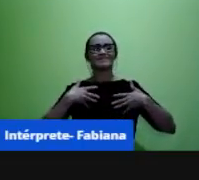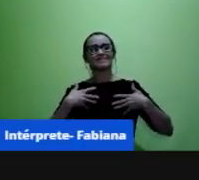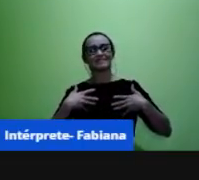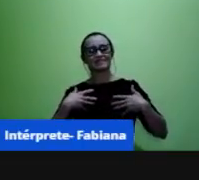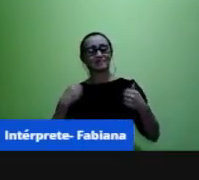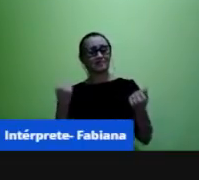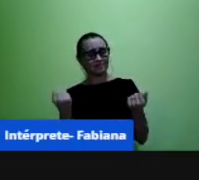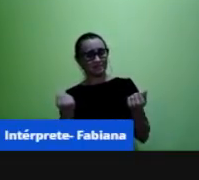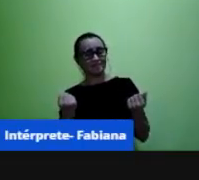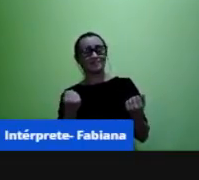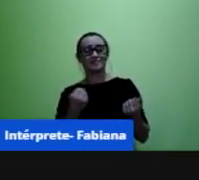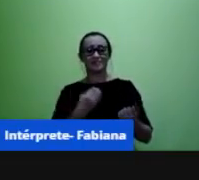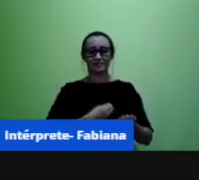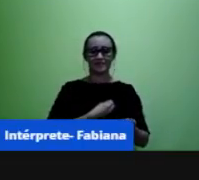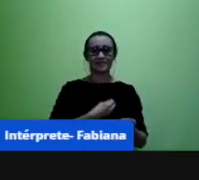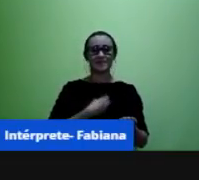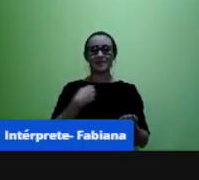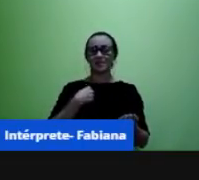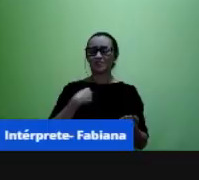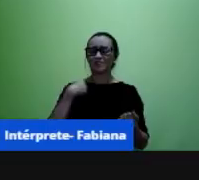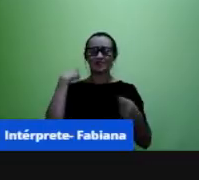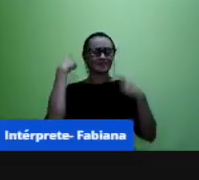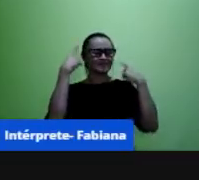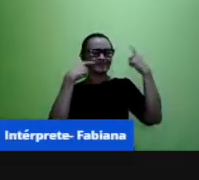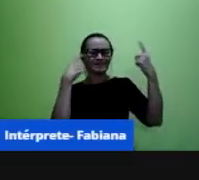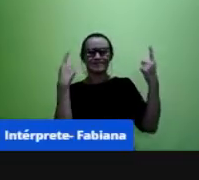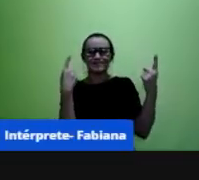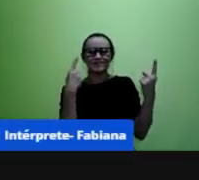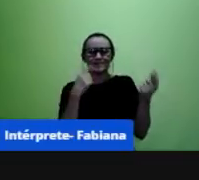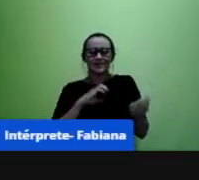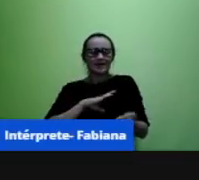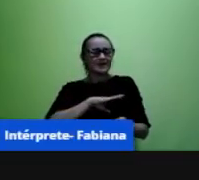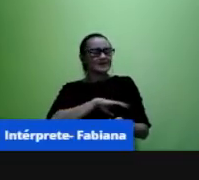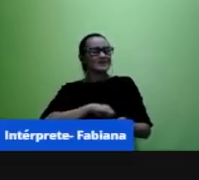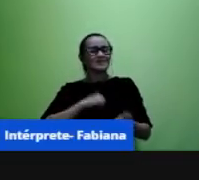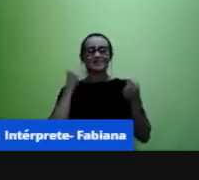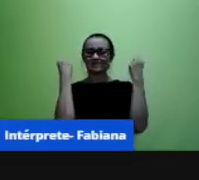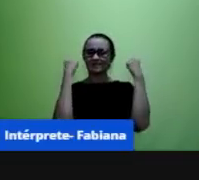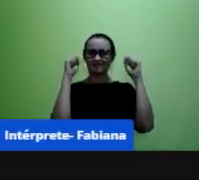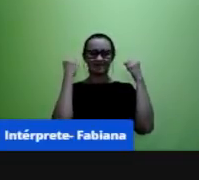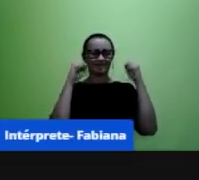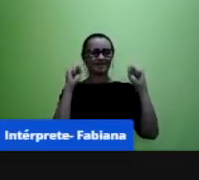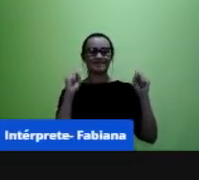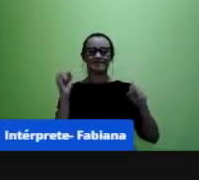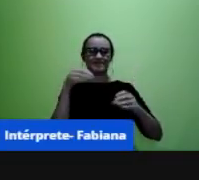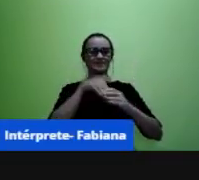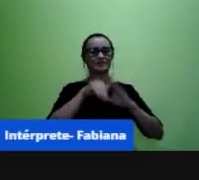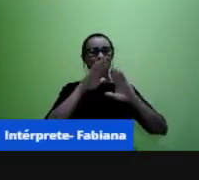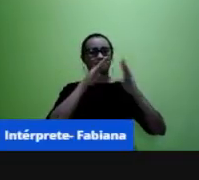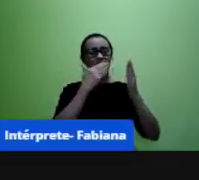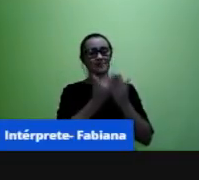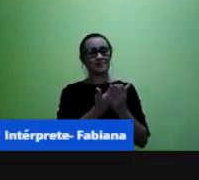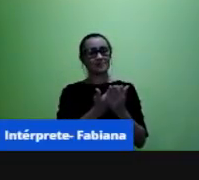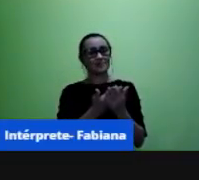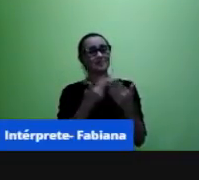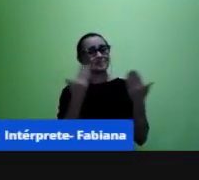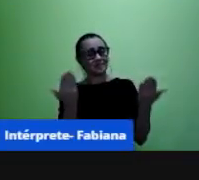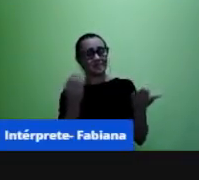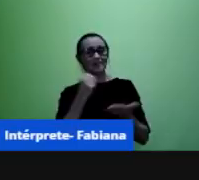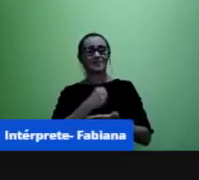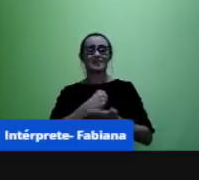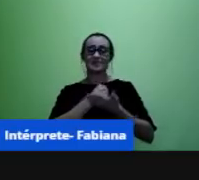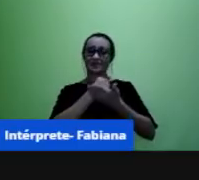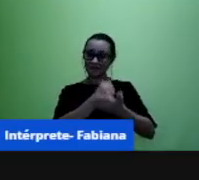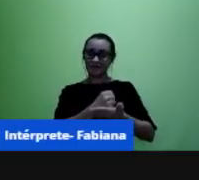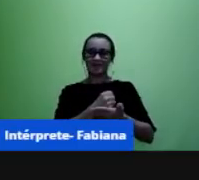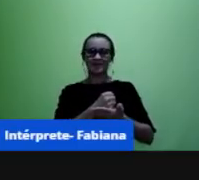com o Ribeiro. Eu sou mais um louco apaixonado pela educação física escolar. Espero ter contribuído com vocês. Obrigado,